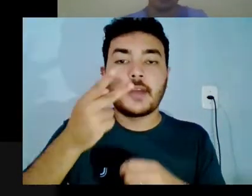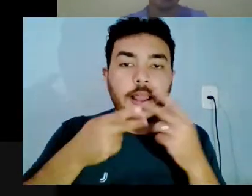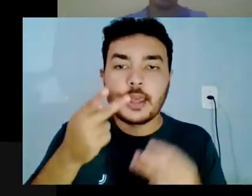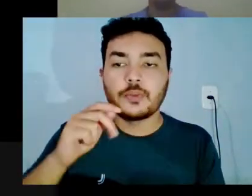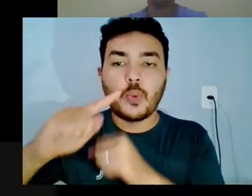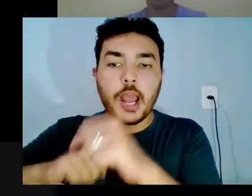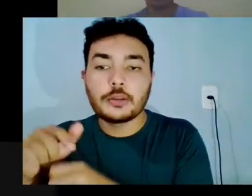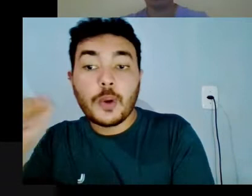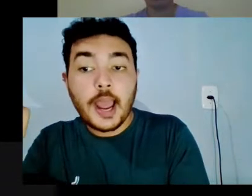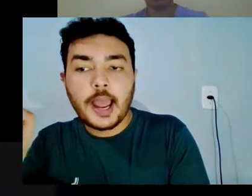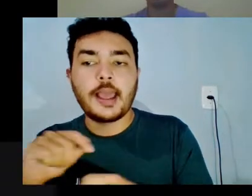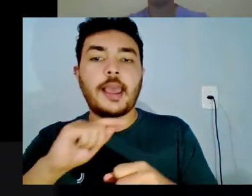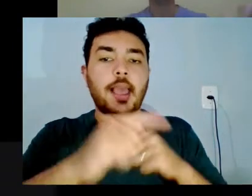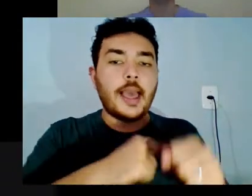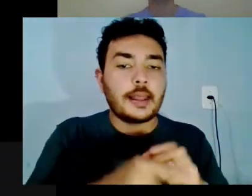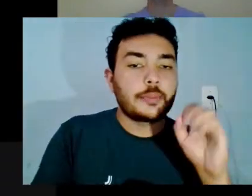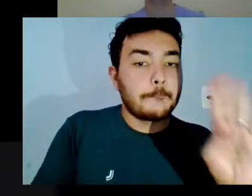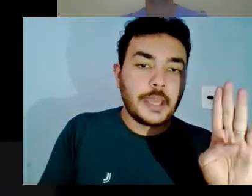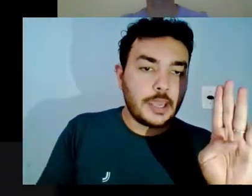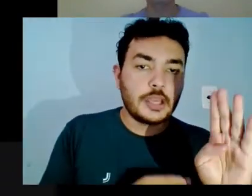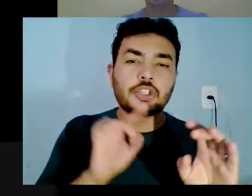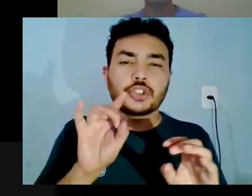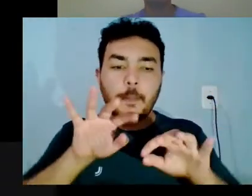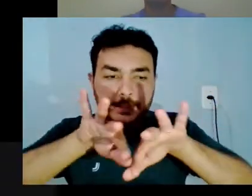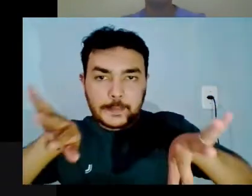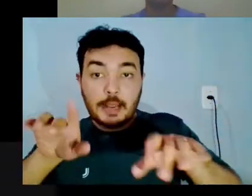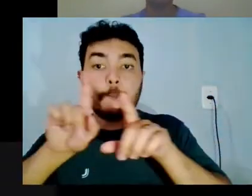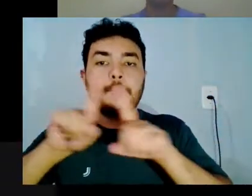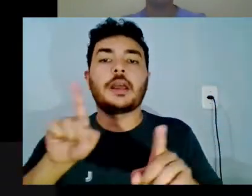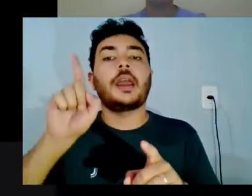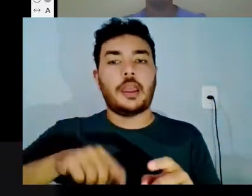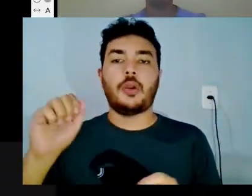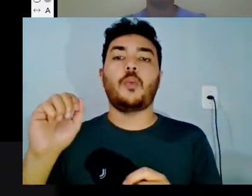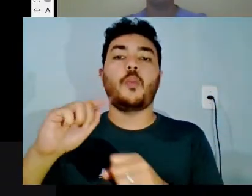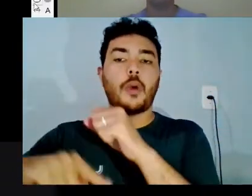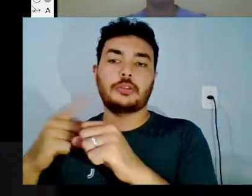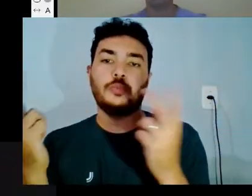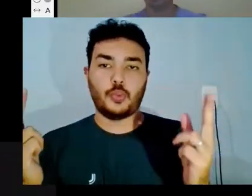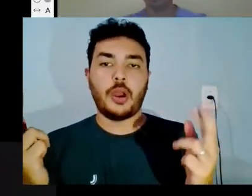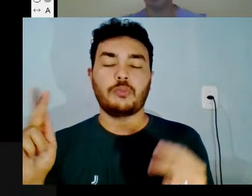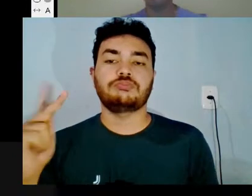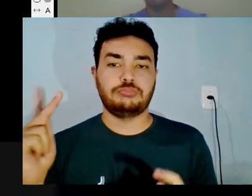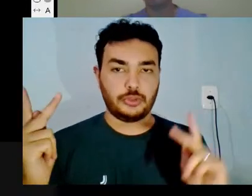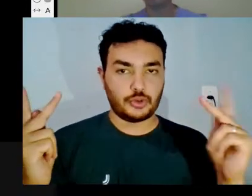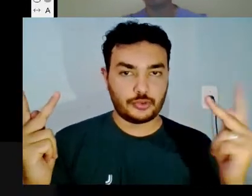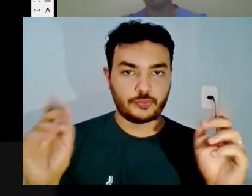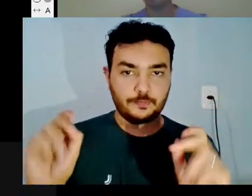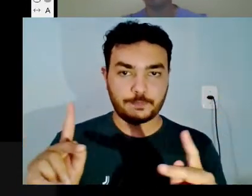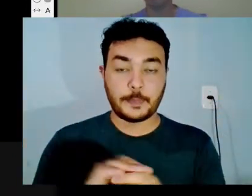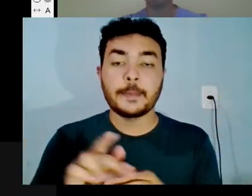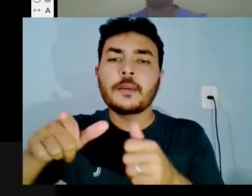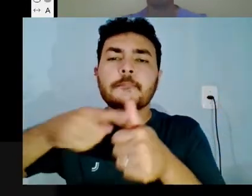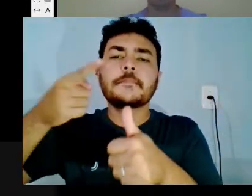do elétron 1, do elétron 2, tá bom? Apenas esse conceito. Então, primeiro, eles associaram o seguinte: vamos